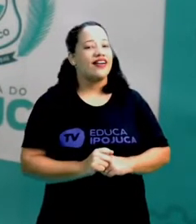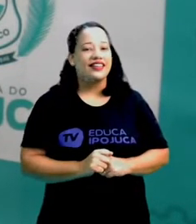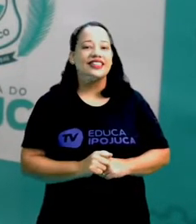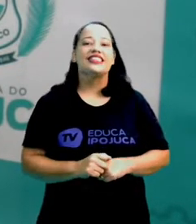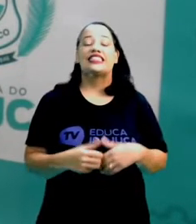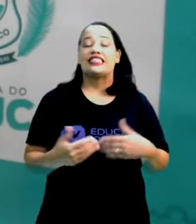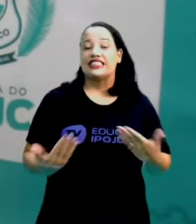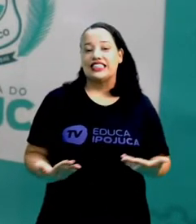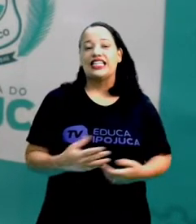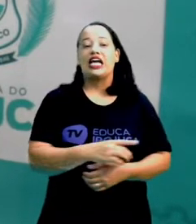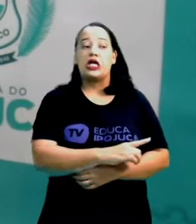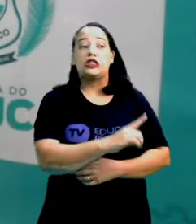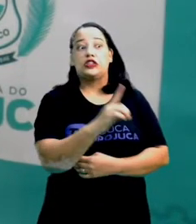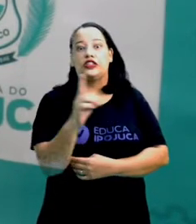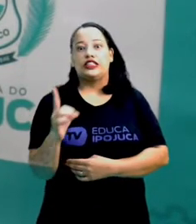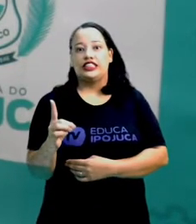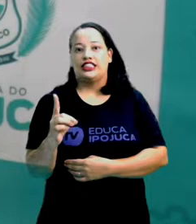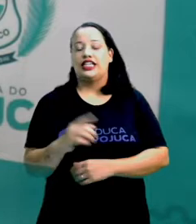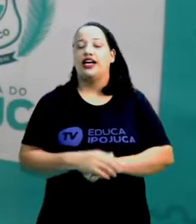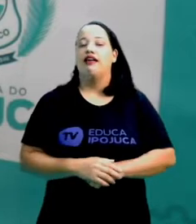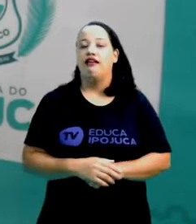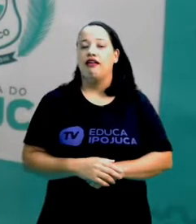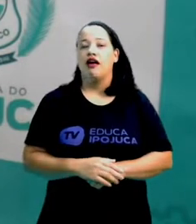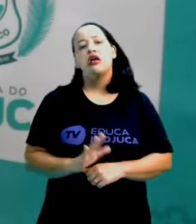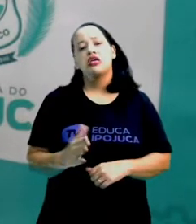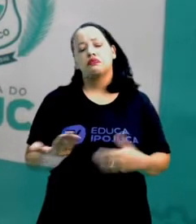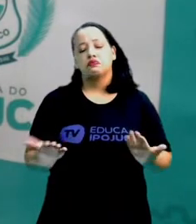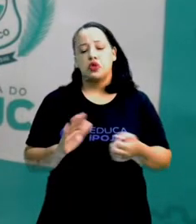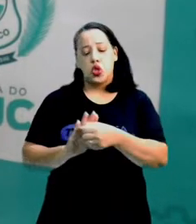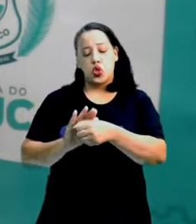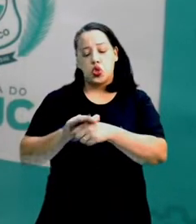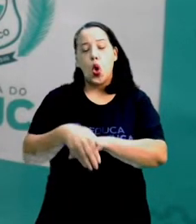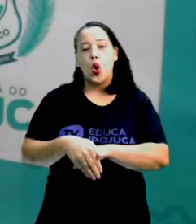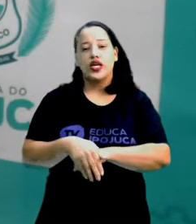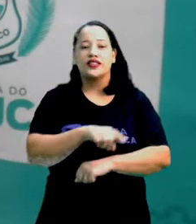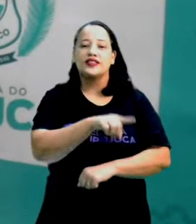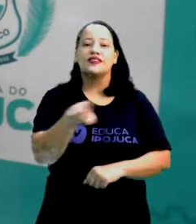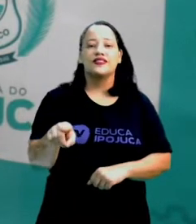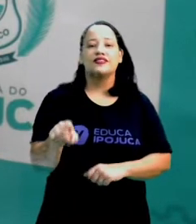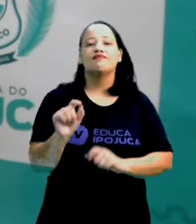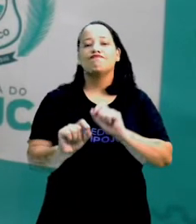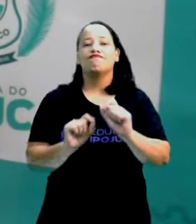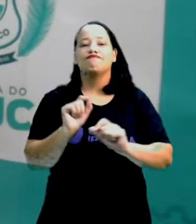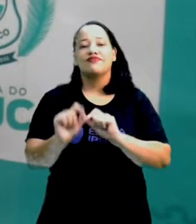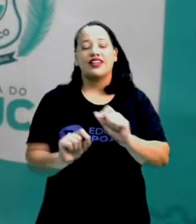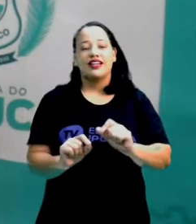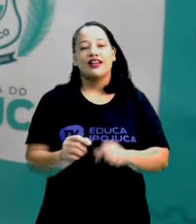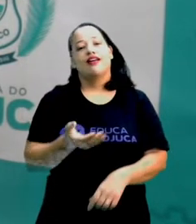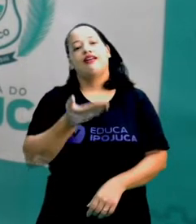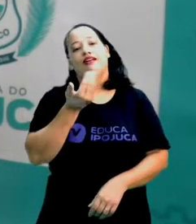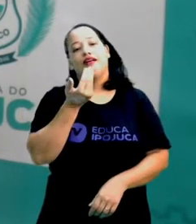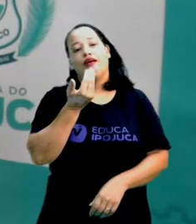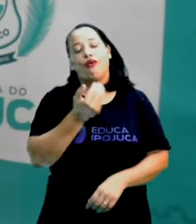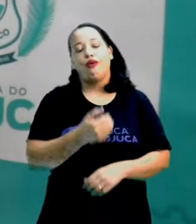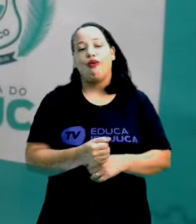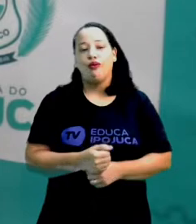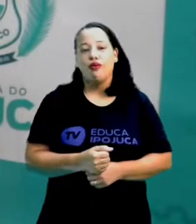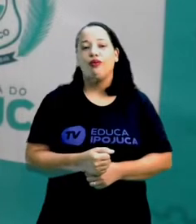realizam durante o dia? E durante a noite? O que é que vocês fazem durante a noite? Vocês jantam, não é